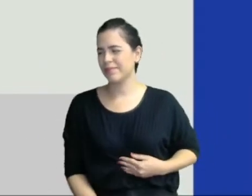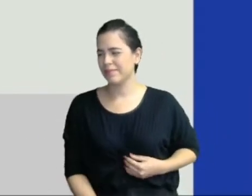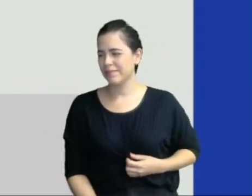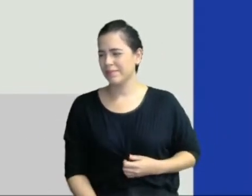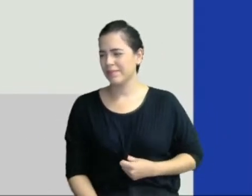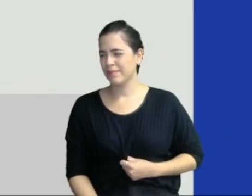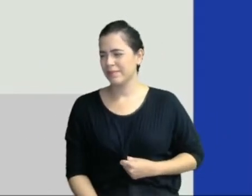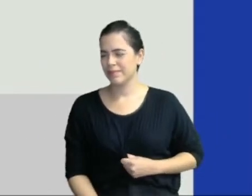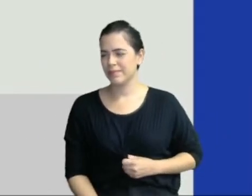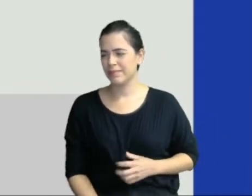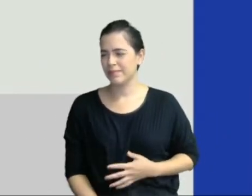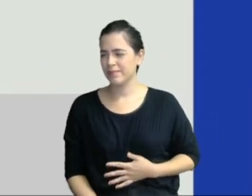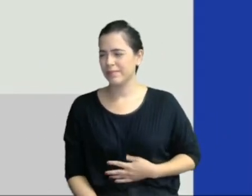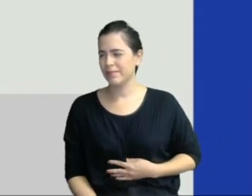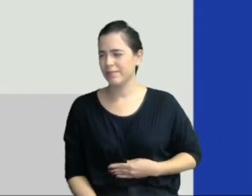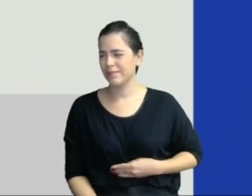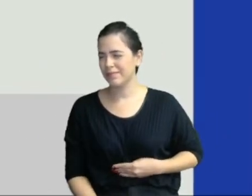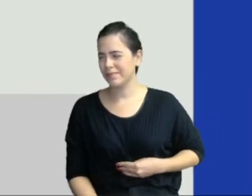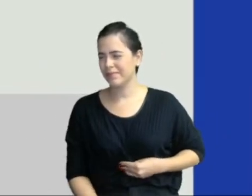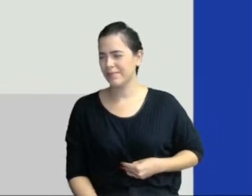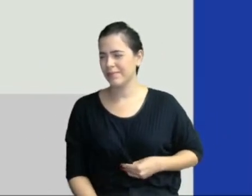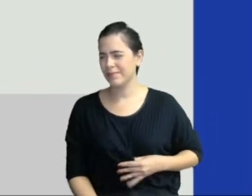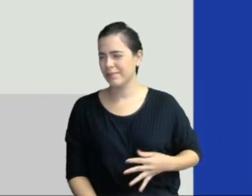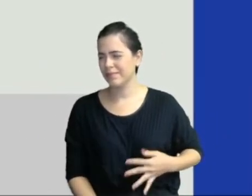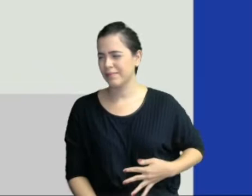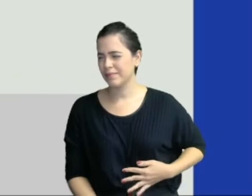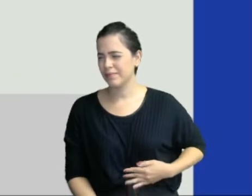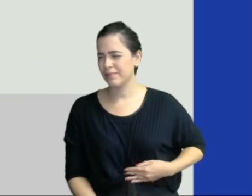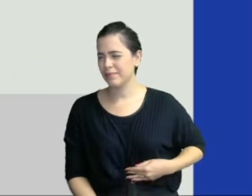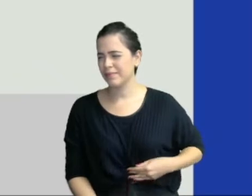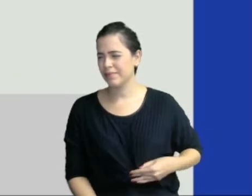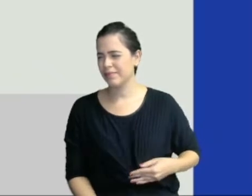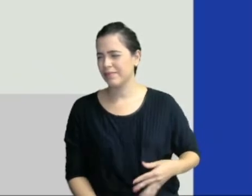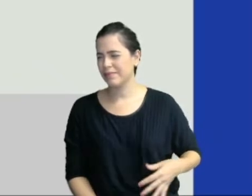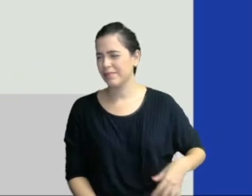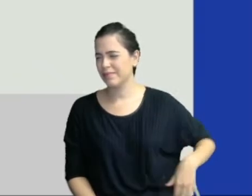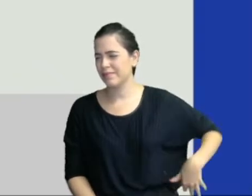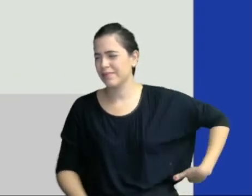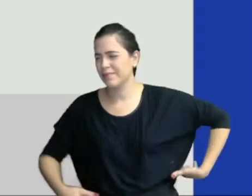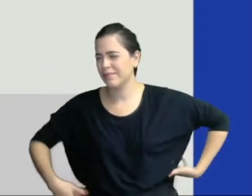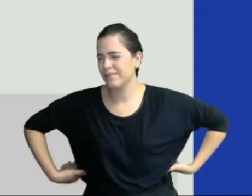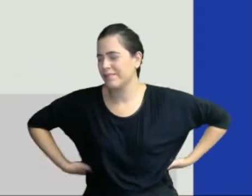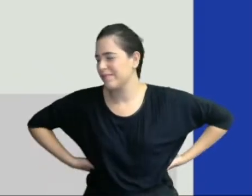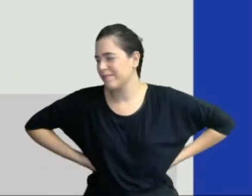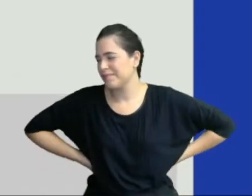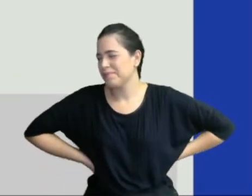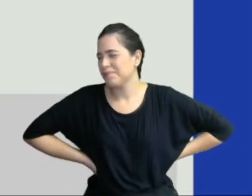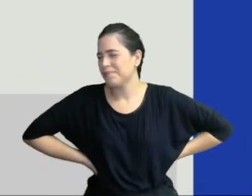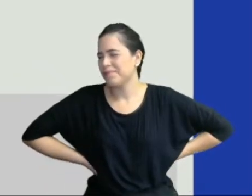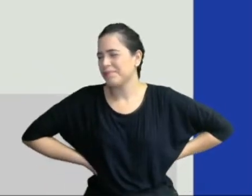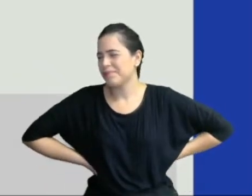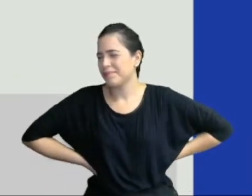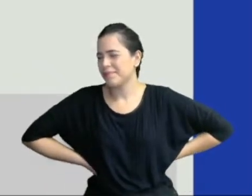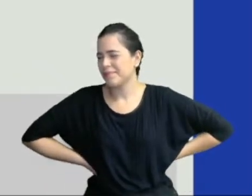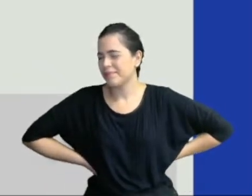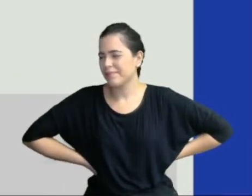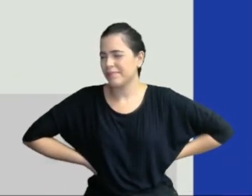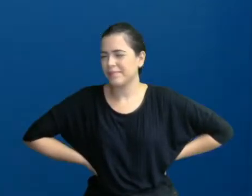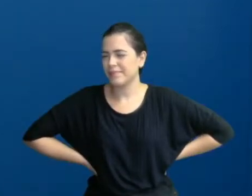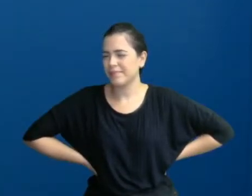Mas era Santos Dumont de... Ah, não, Santos Dumont de Andrade é um escritor, gente. Meu Deus do céu, vamos voltar.